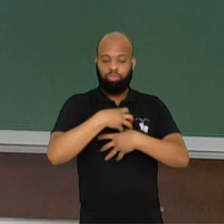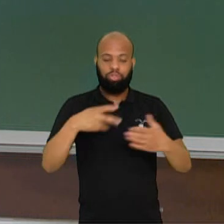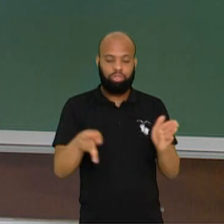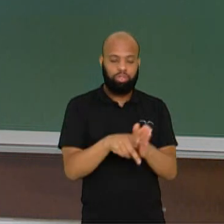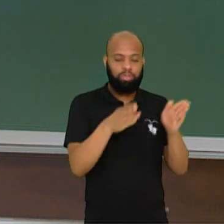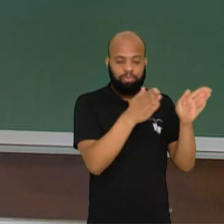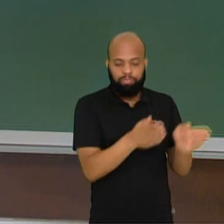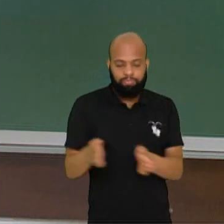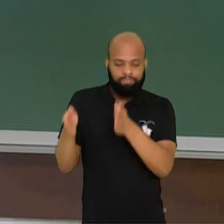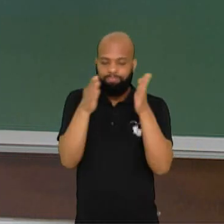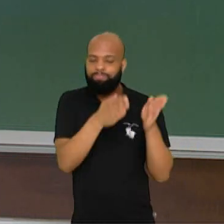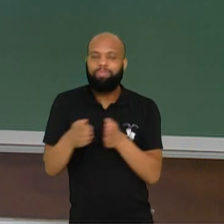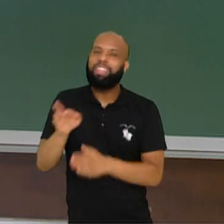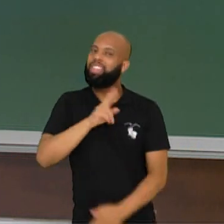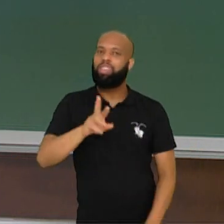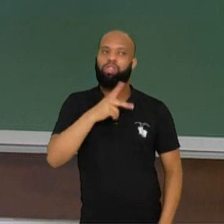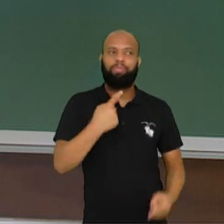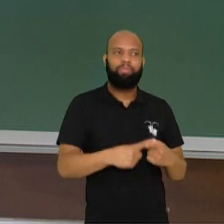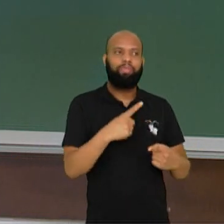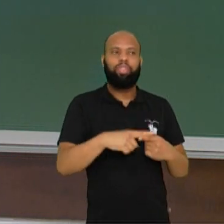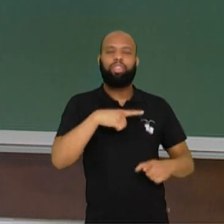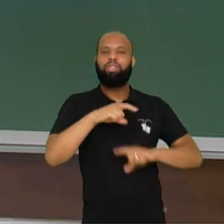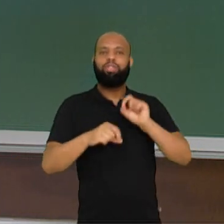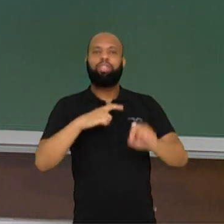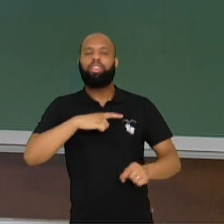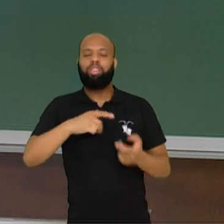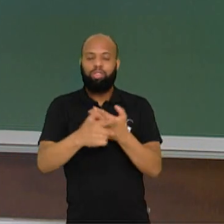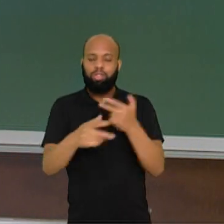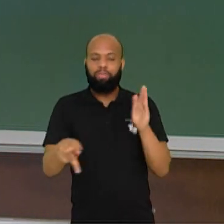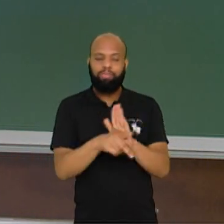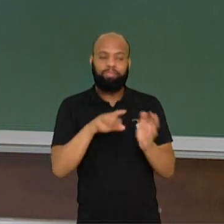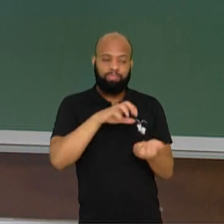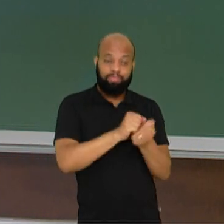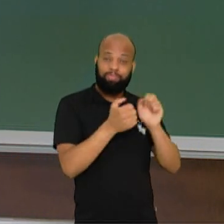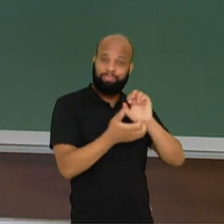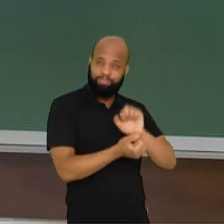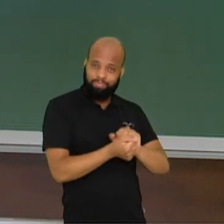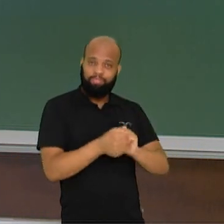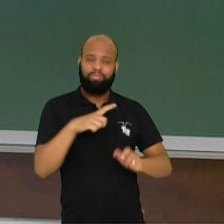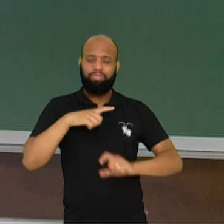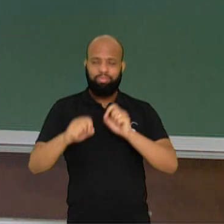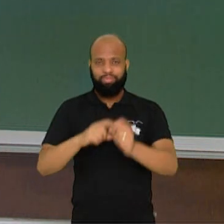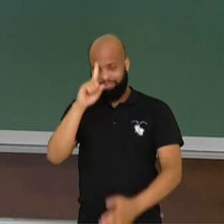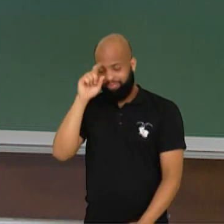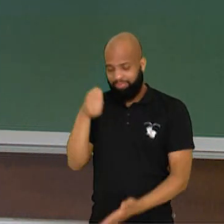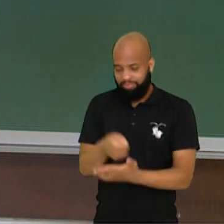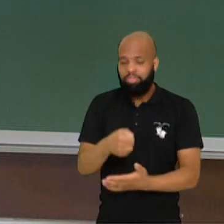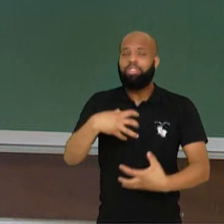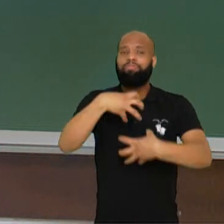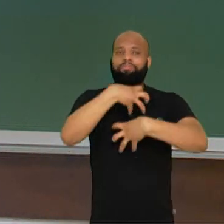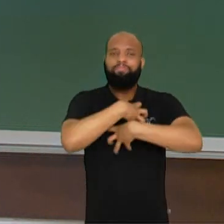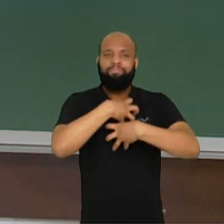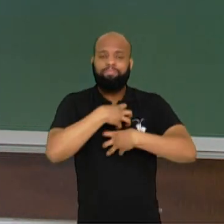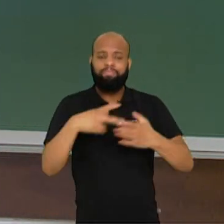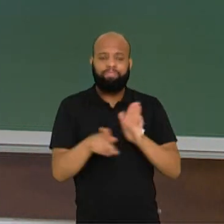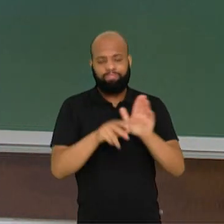de escolha dos homens. Existem aí questões materiais que determinam